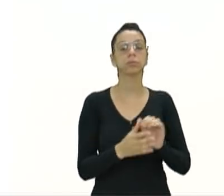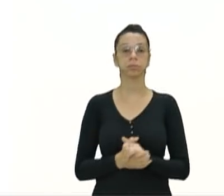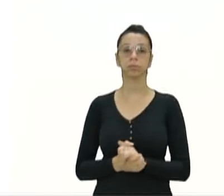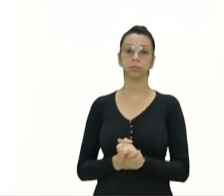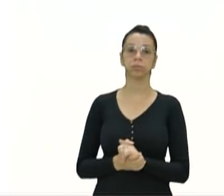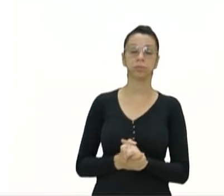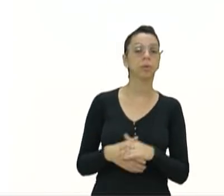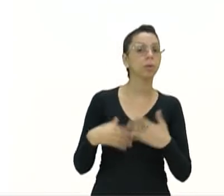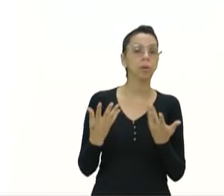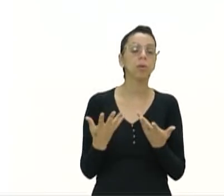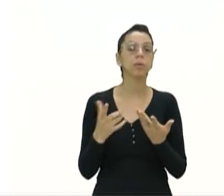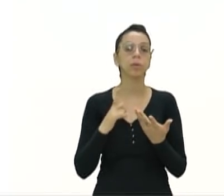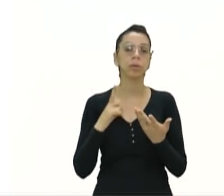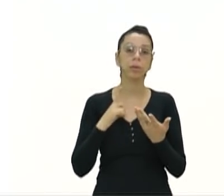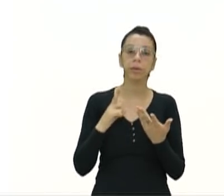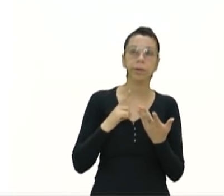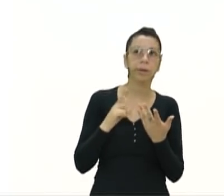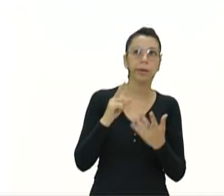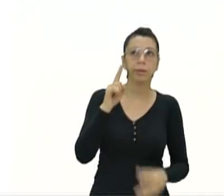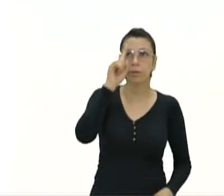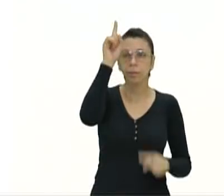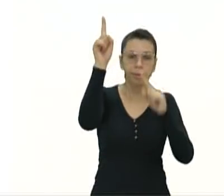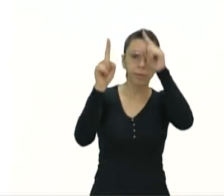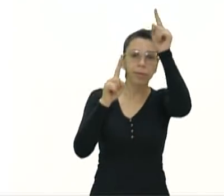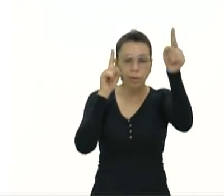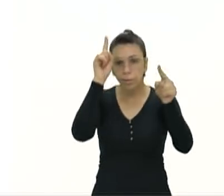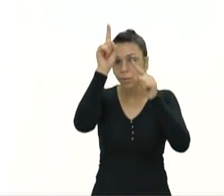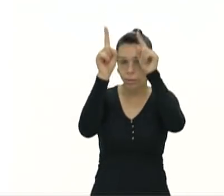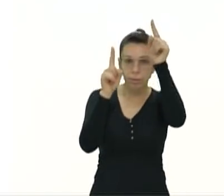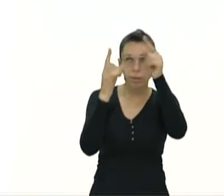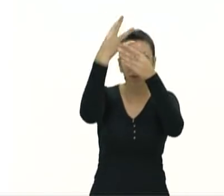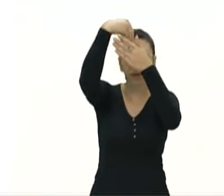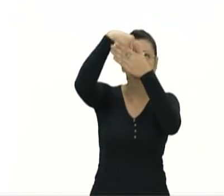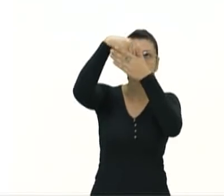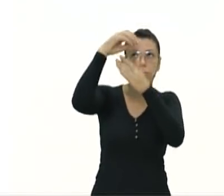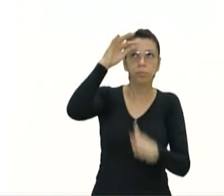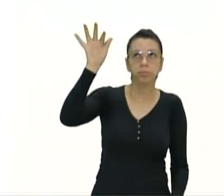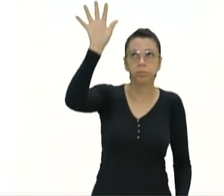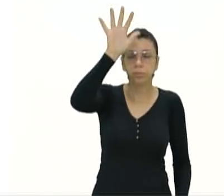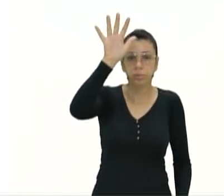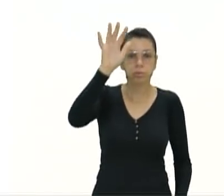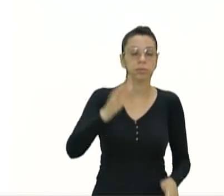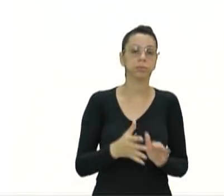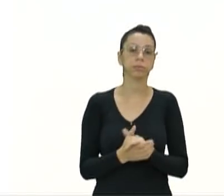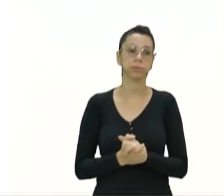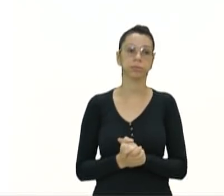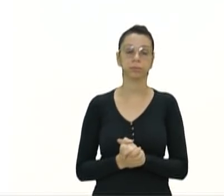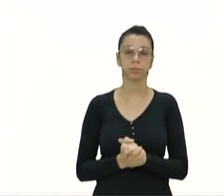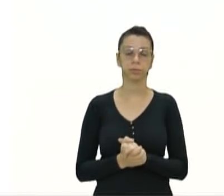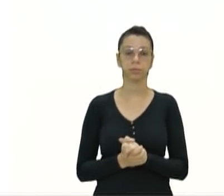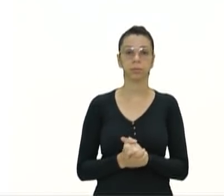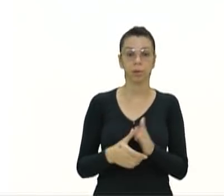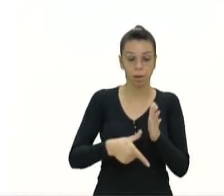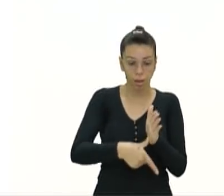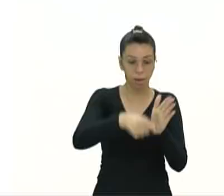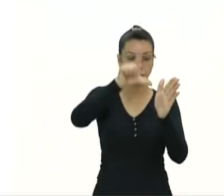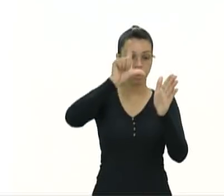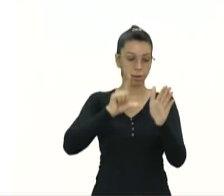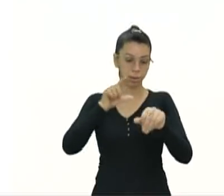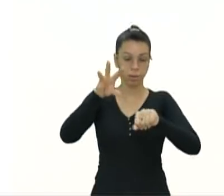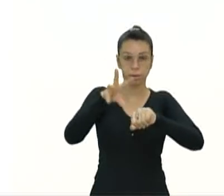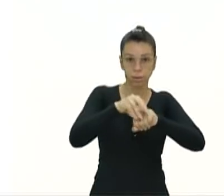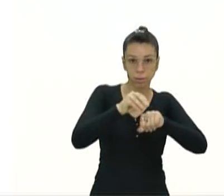um pensamento súbito que também pode ser chamado de intuição. Então, quando a gente não se antecipa ao conhecimento,